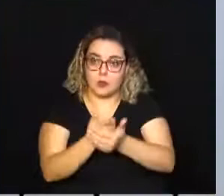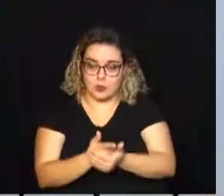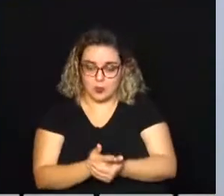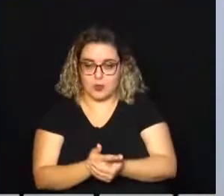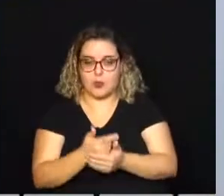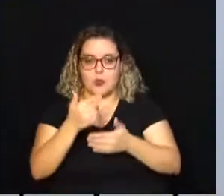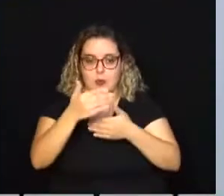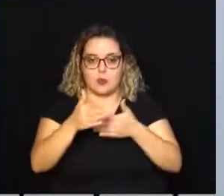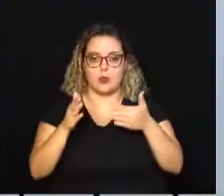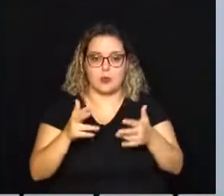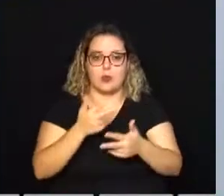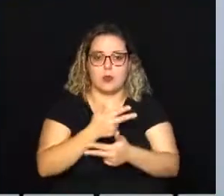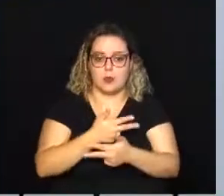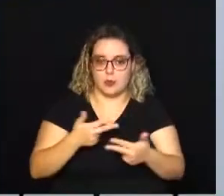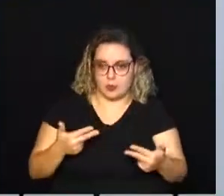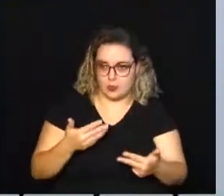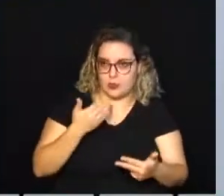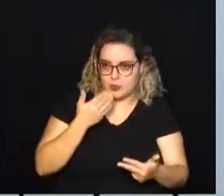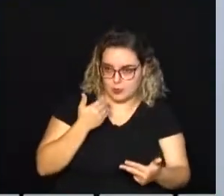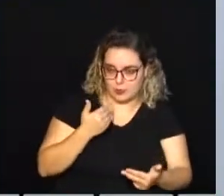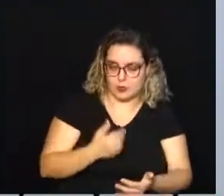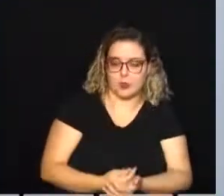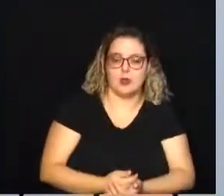Aconteceu esse problema que a vereadora Guida falou,